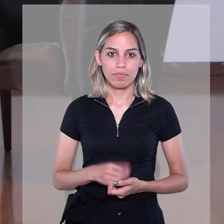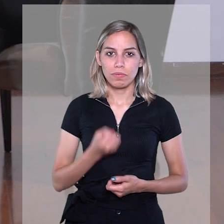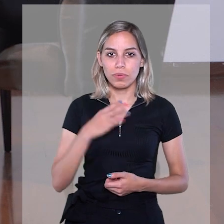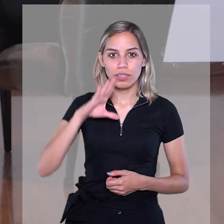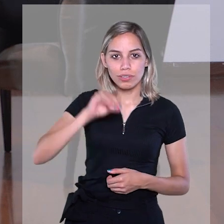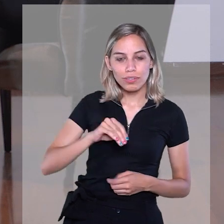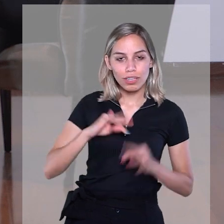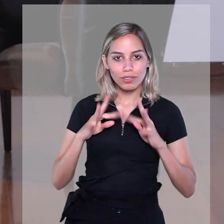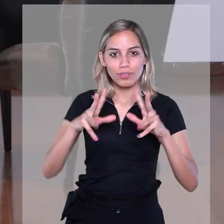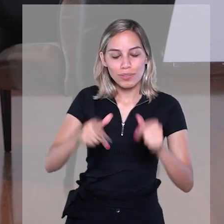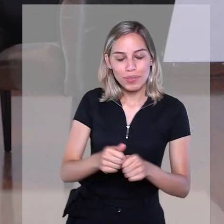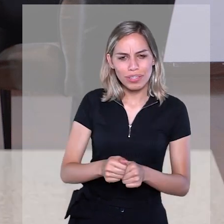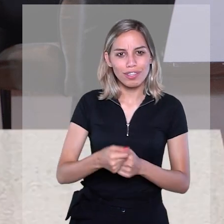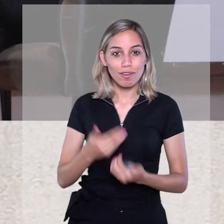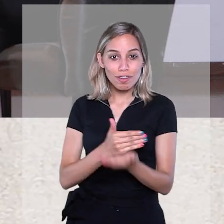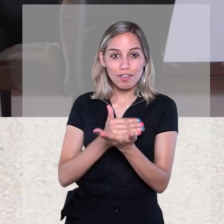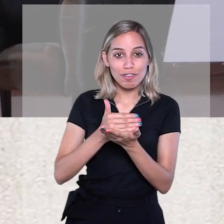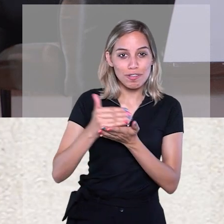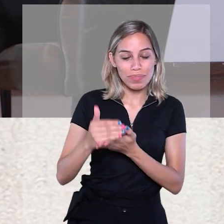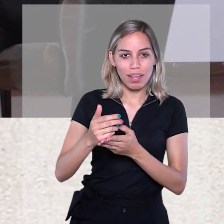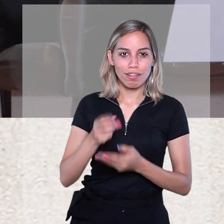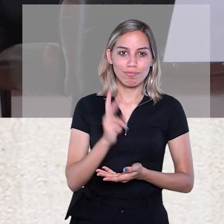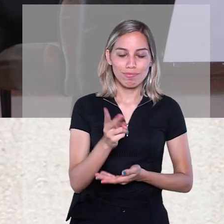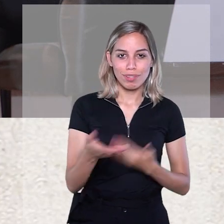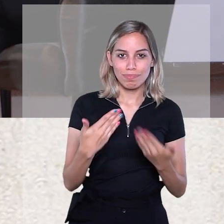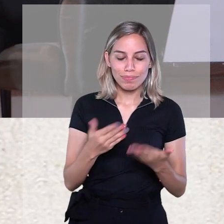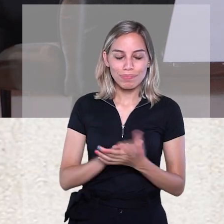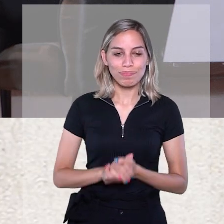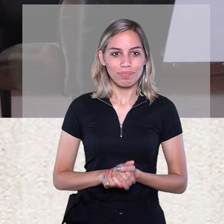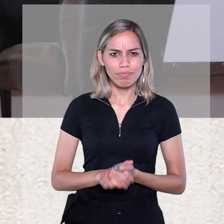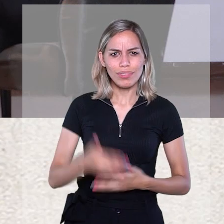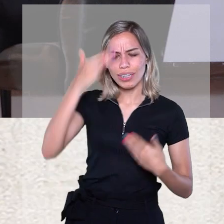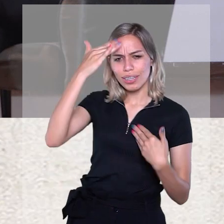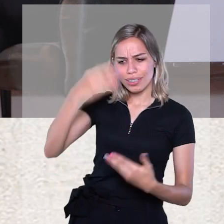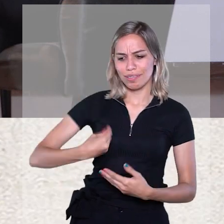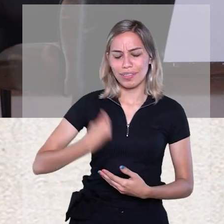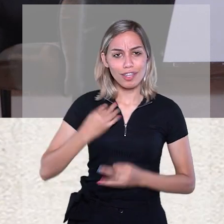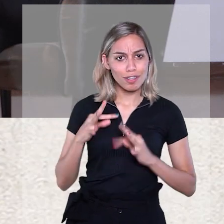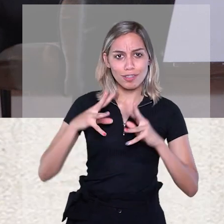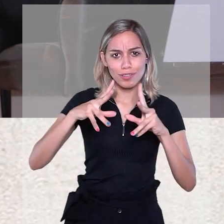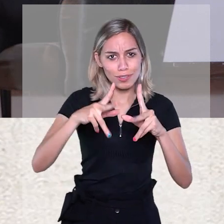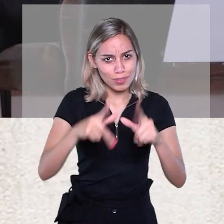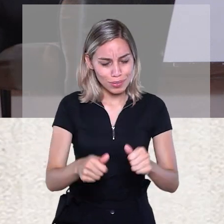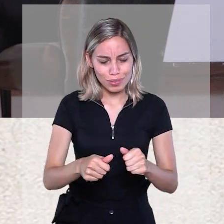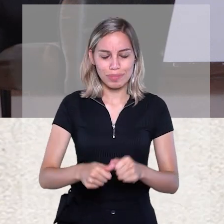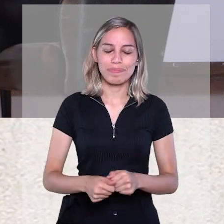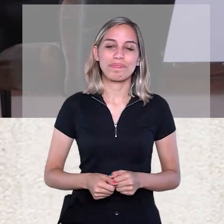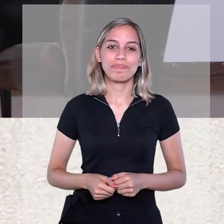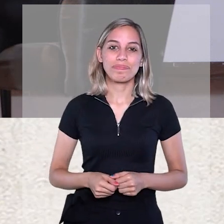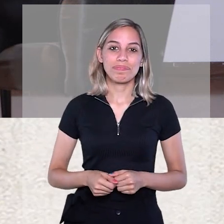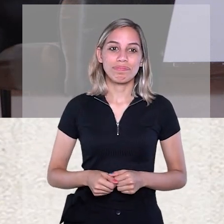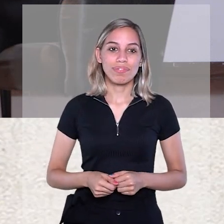noite a todos. Vamos dar início a mais uma edição do projeto Sempre um Papo. Eu agradeço a presença de todos e de todas.